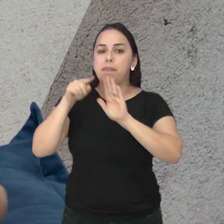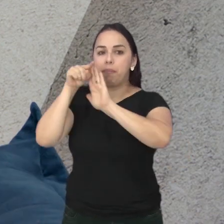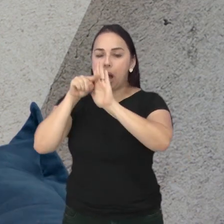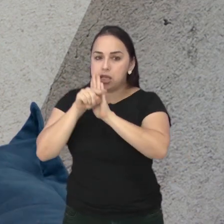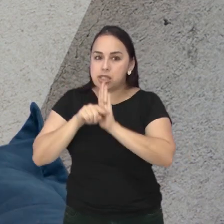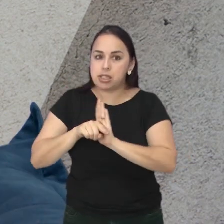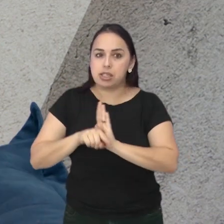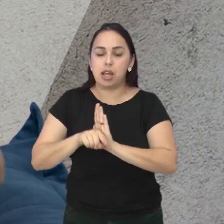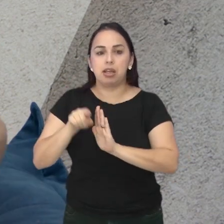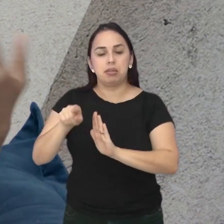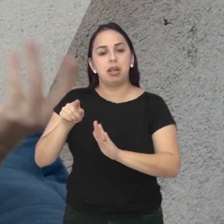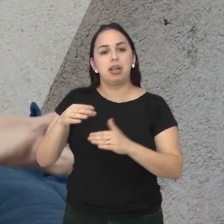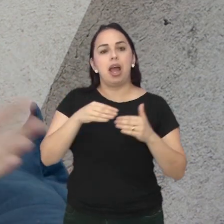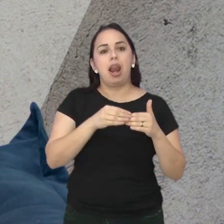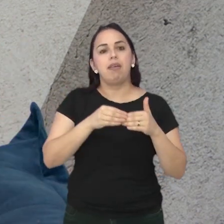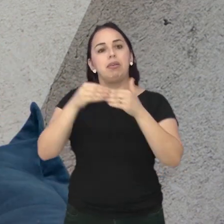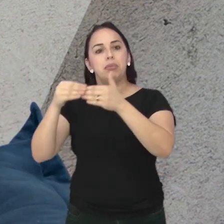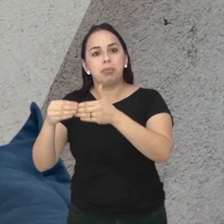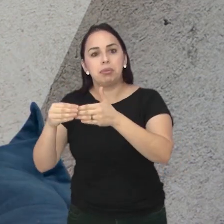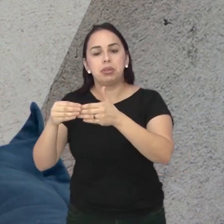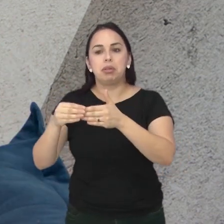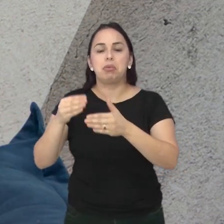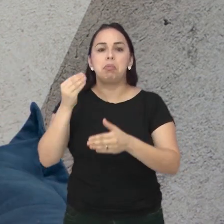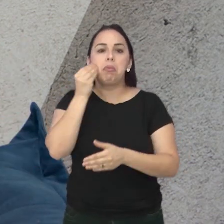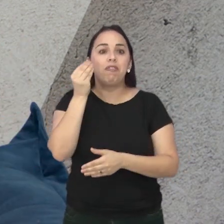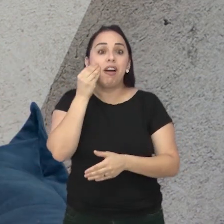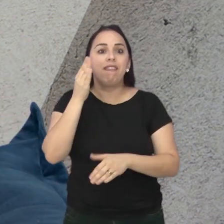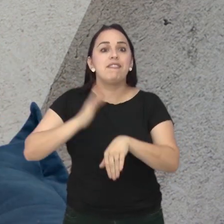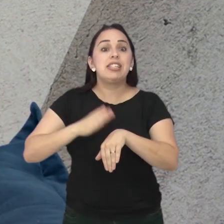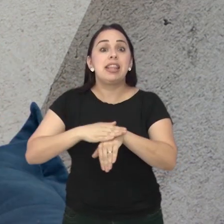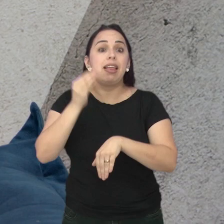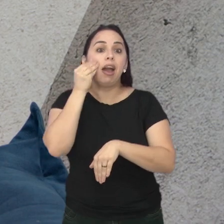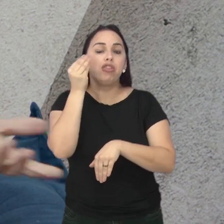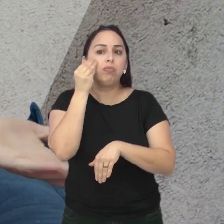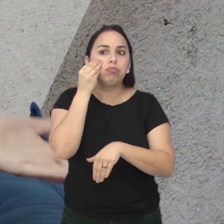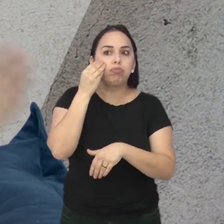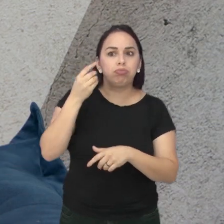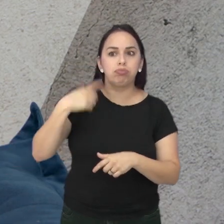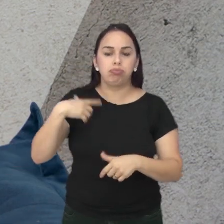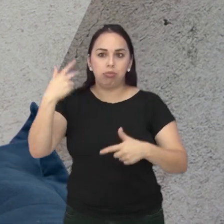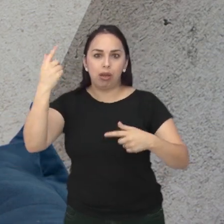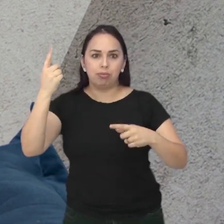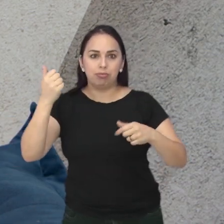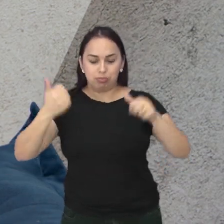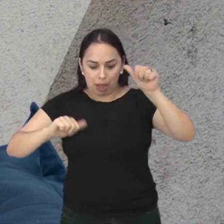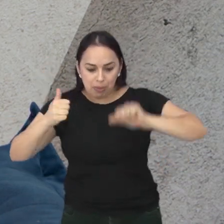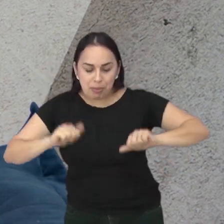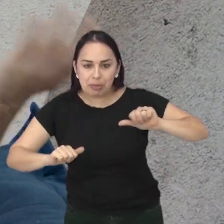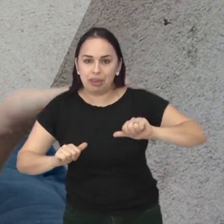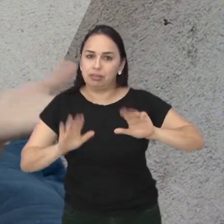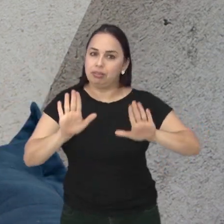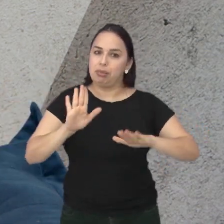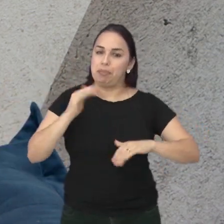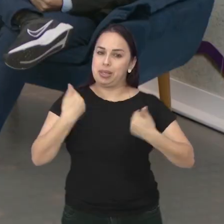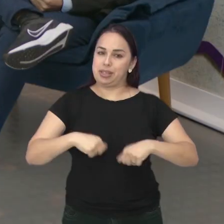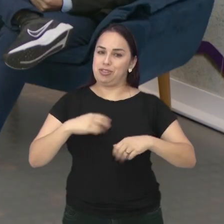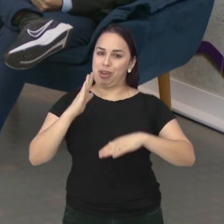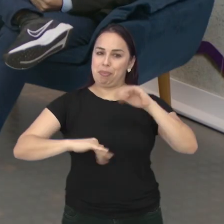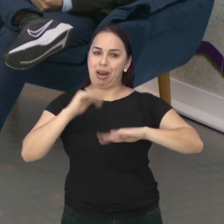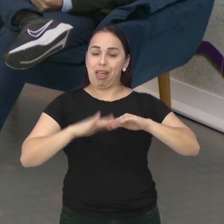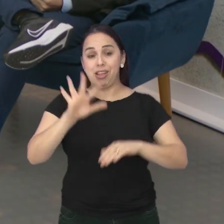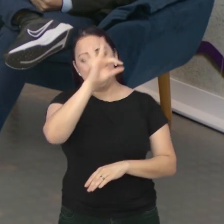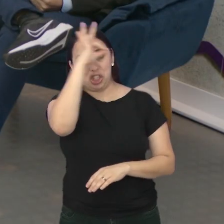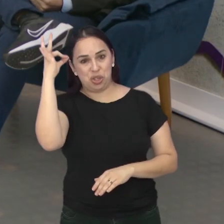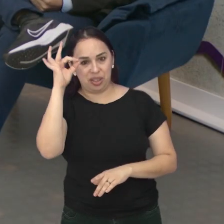essas agências e elas vão te encaminhar para os testes. E aí, junta habilidade e sorte,